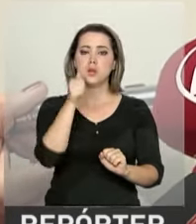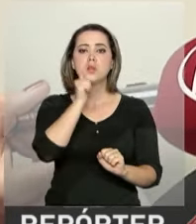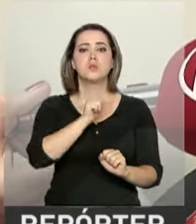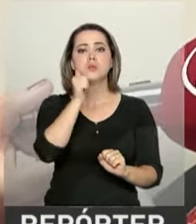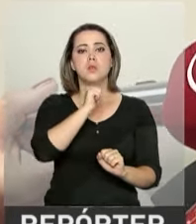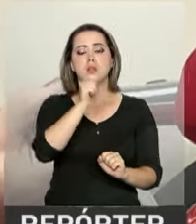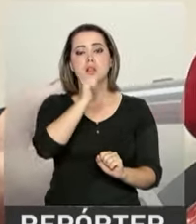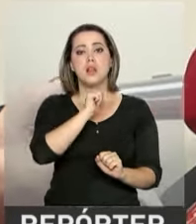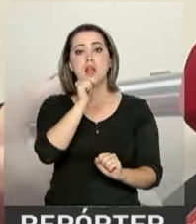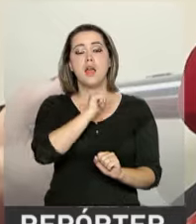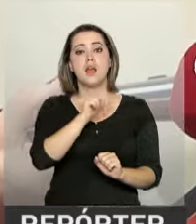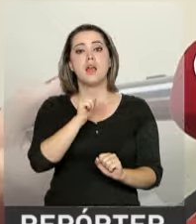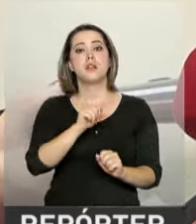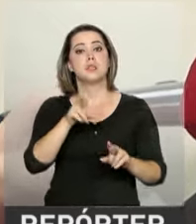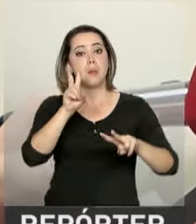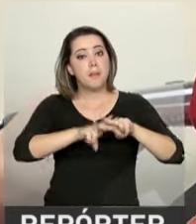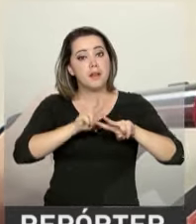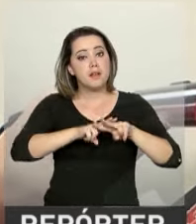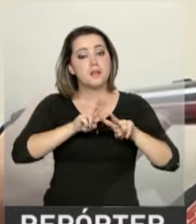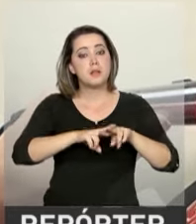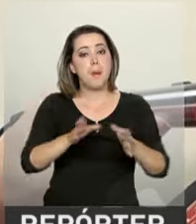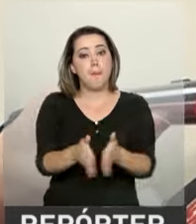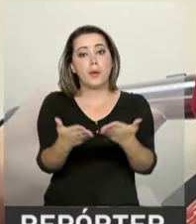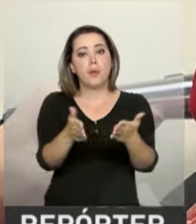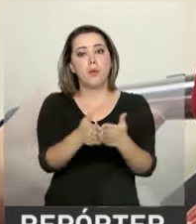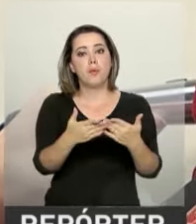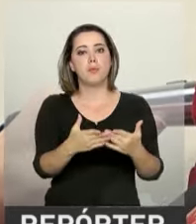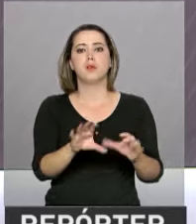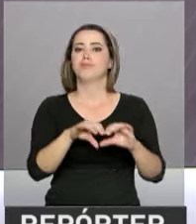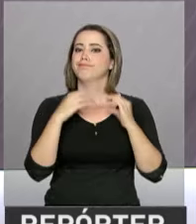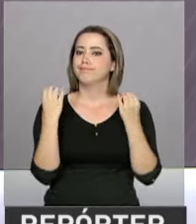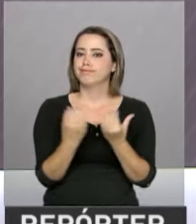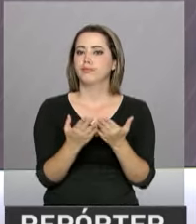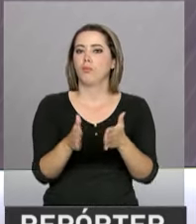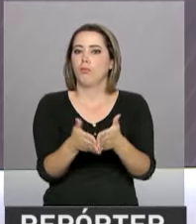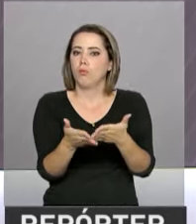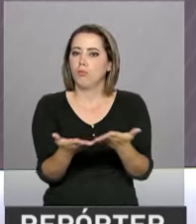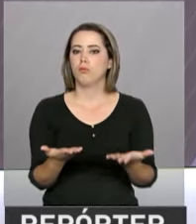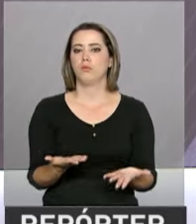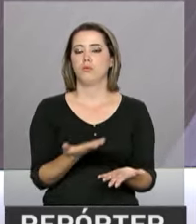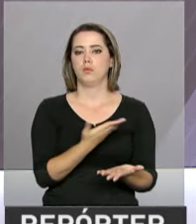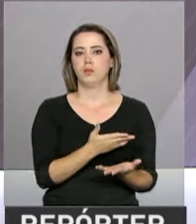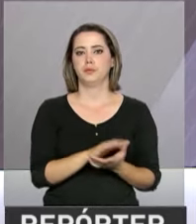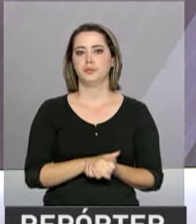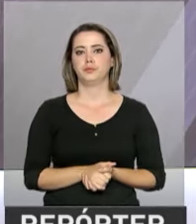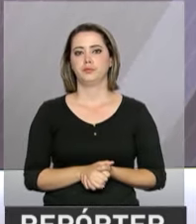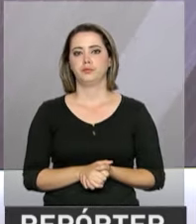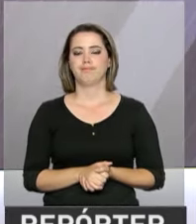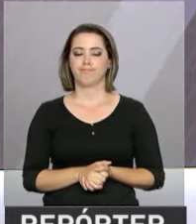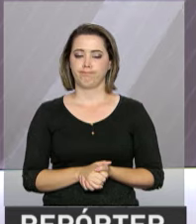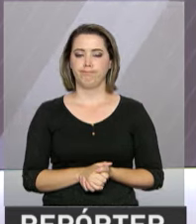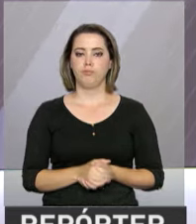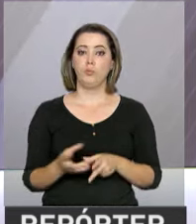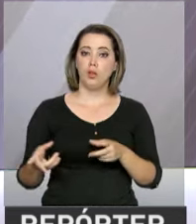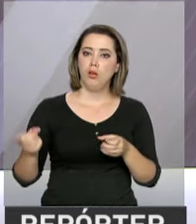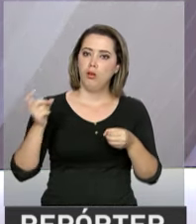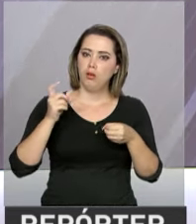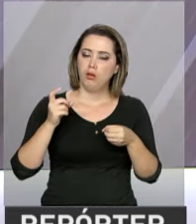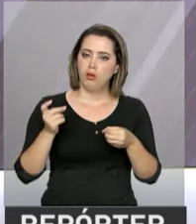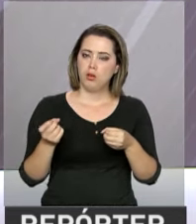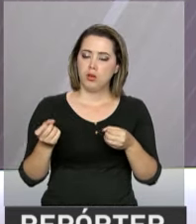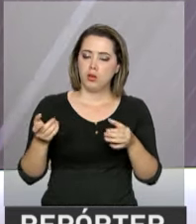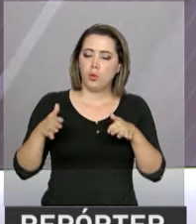pretas, pobres da periferia, porque a lei é igual para todos. reabilitar os egressos do